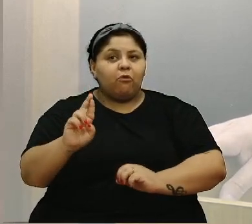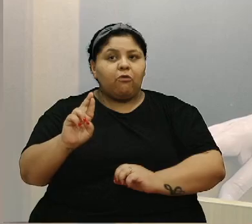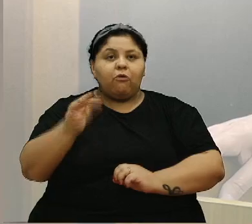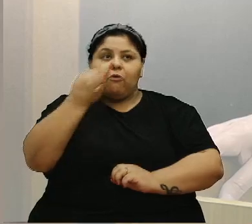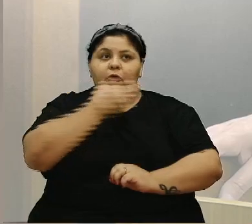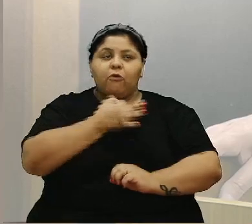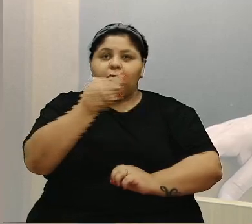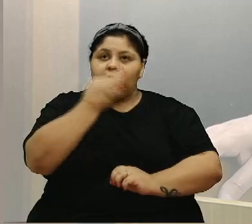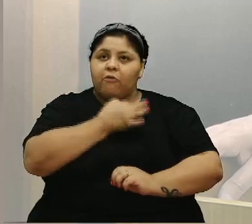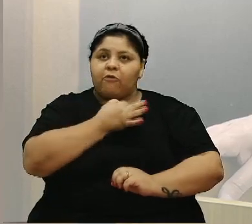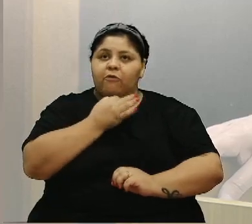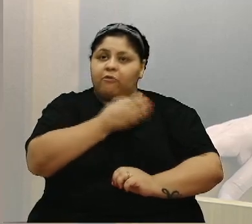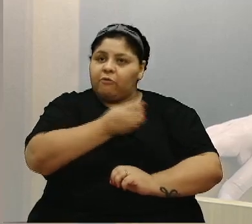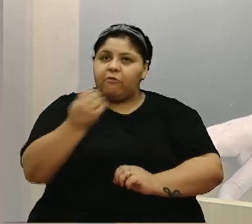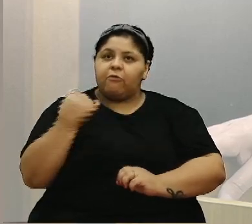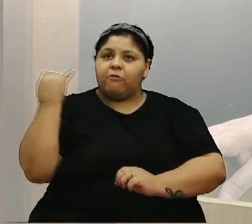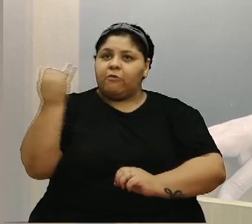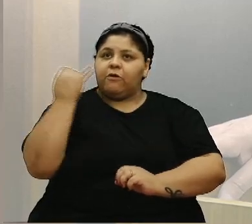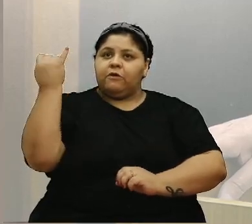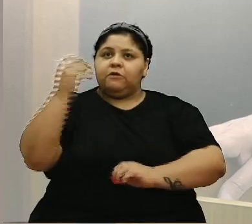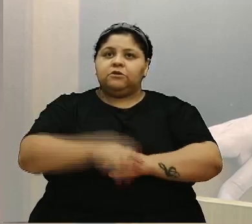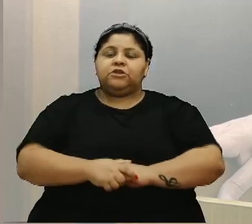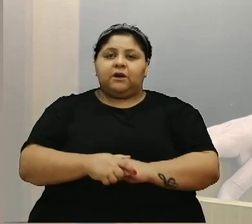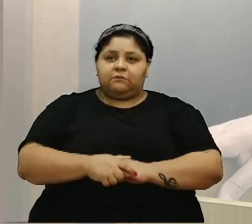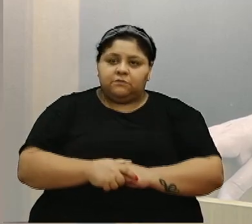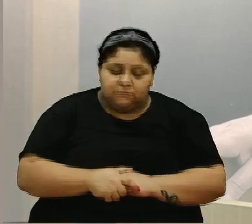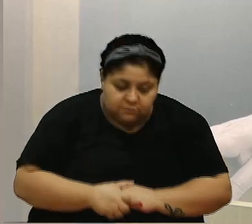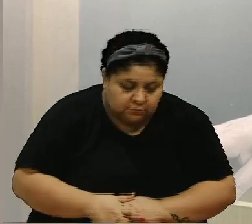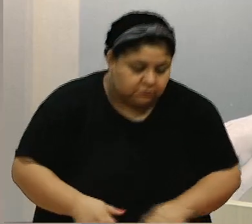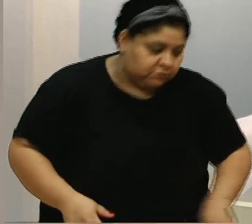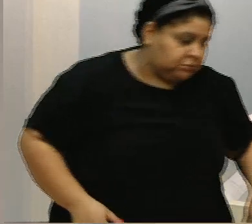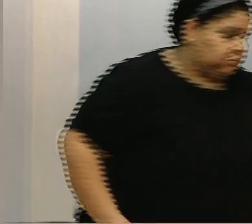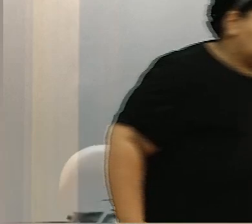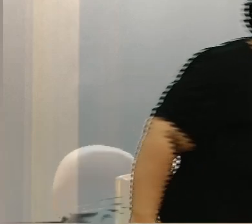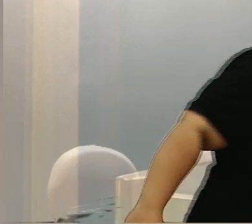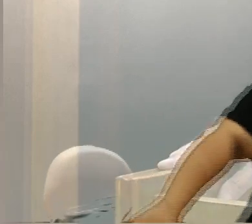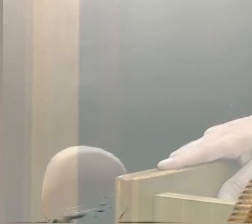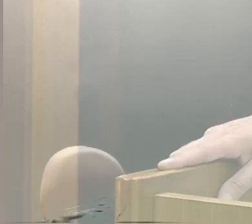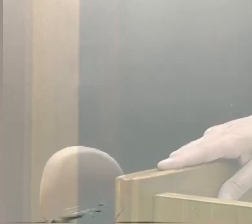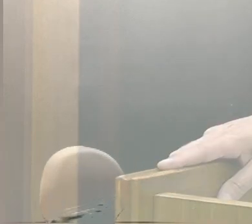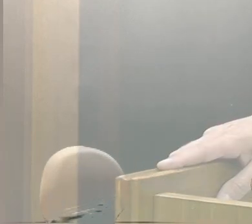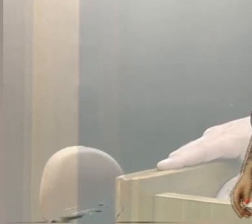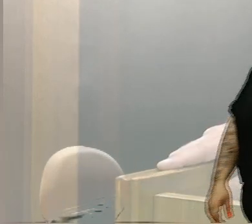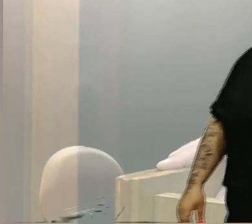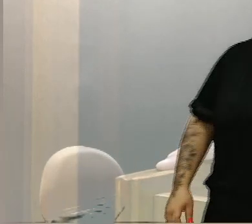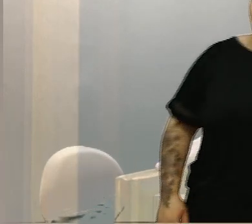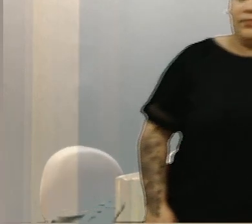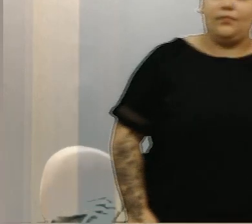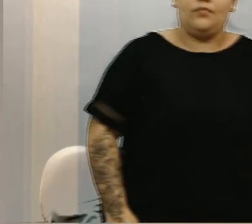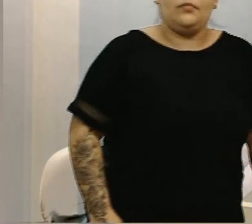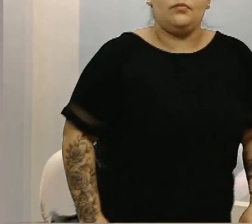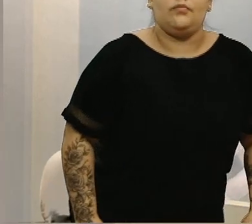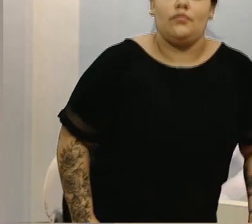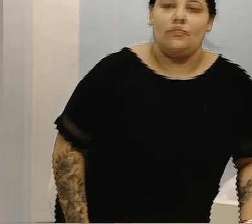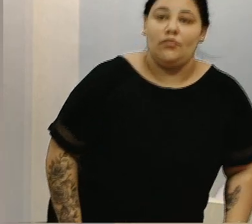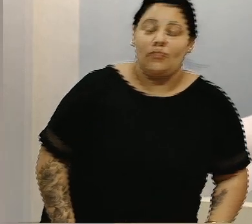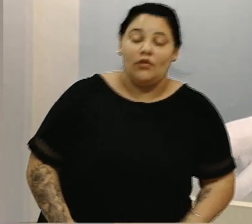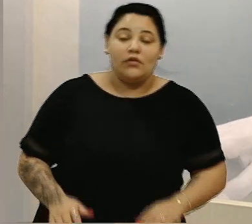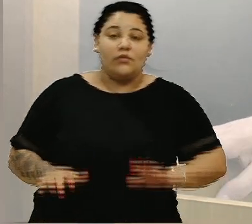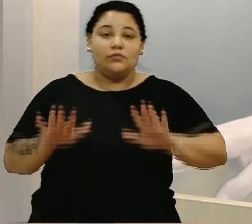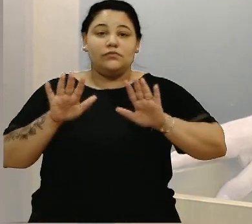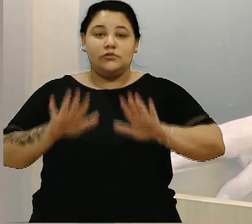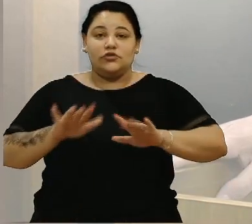Caxias, e isso é muito importante. Então fica esse recado que extremismos para os dois